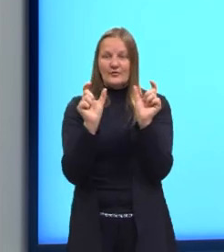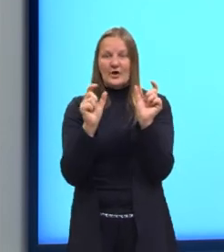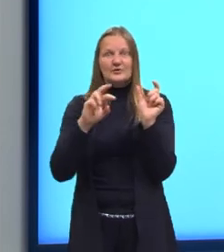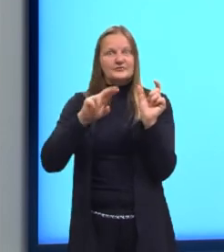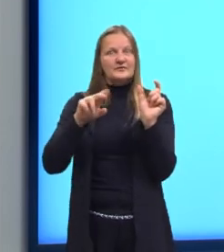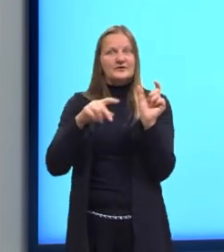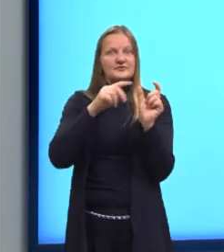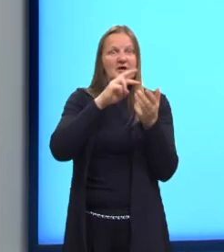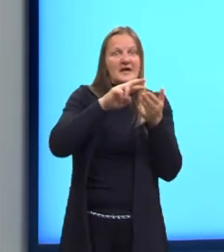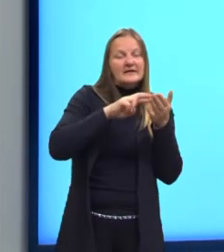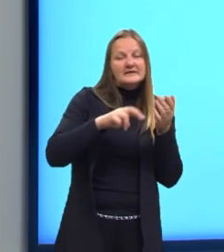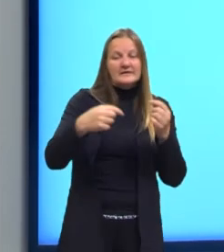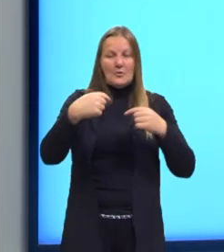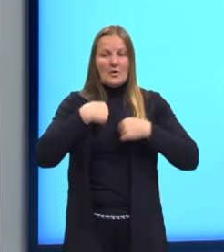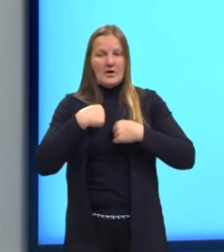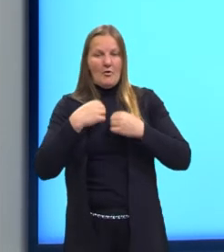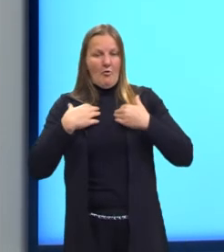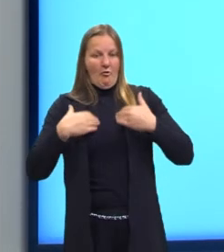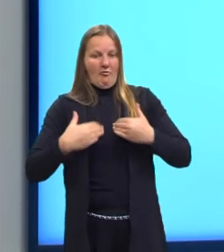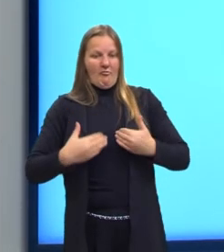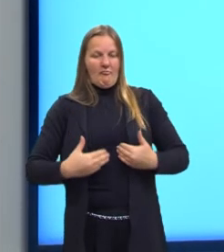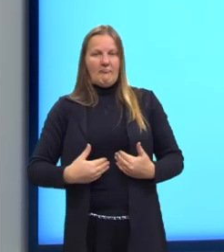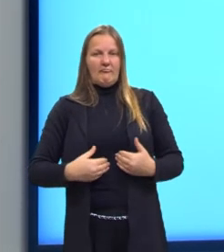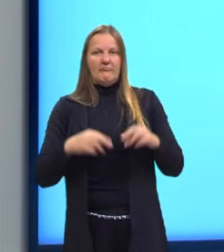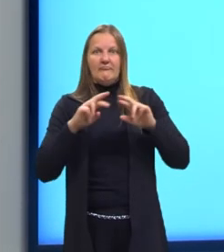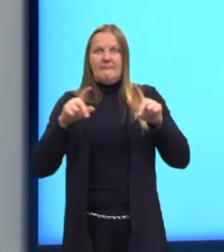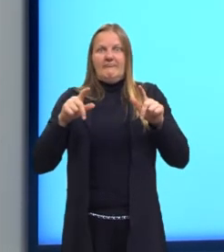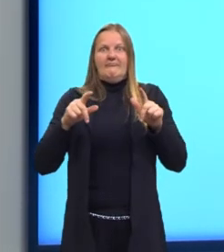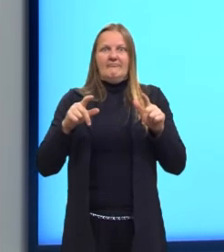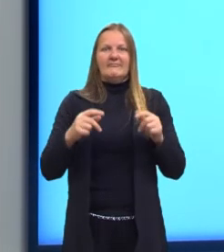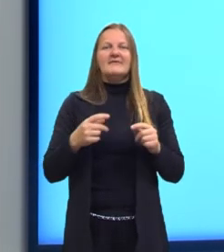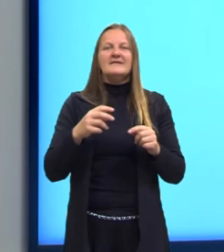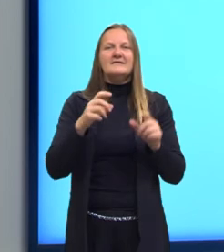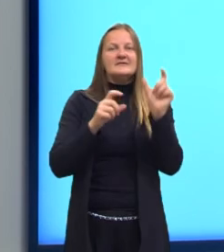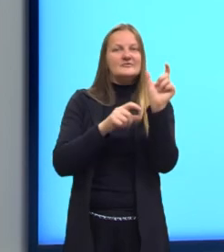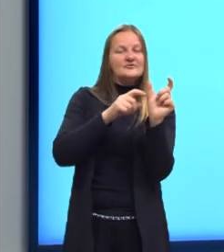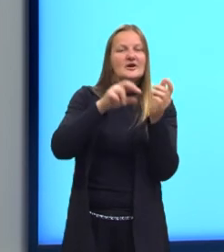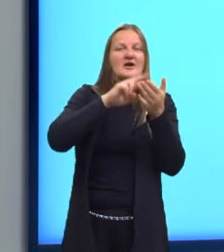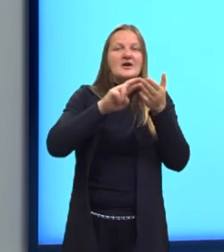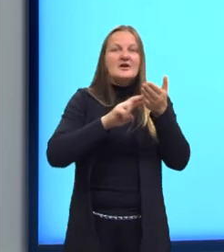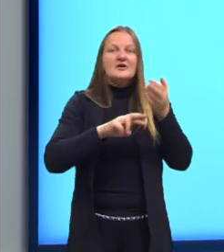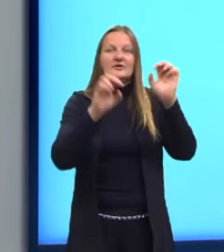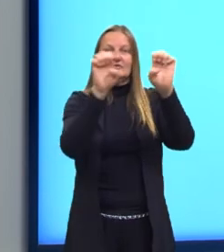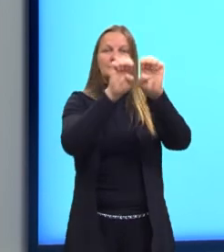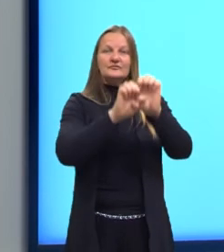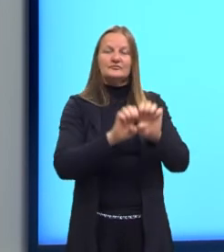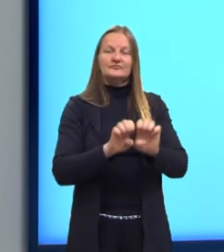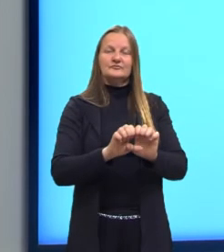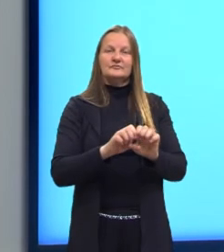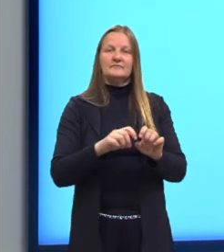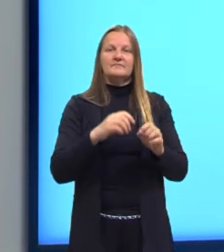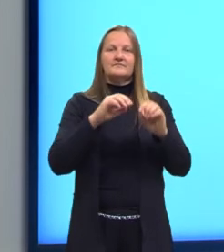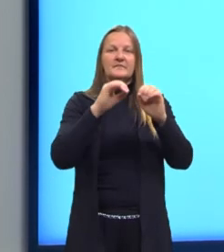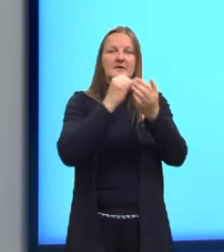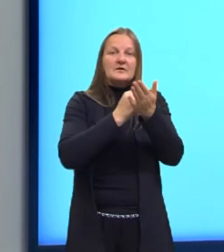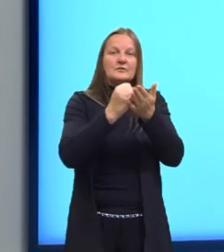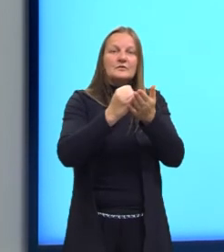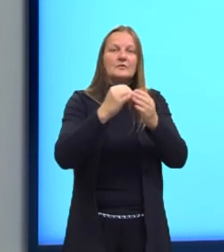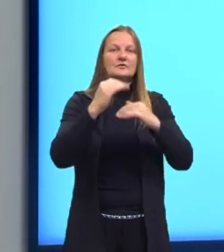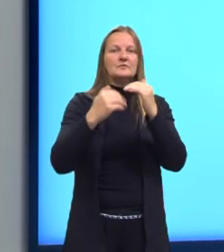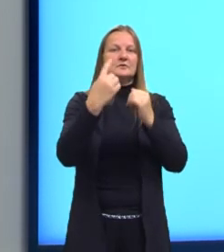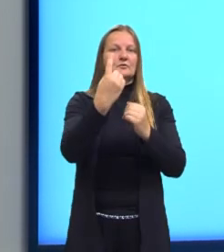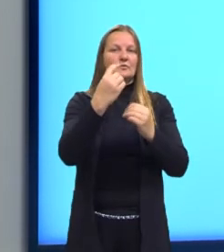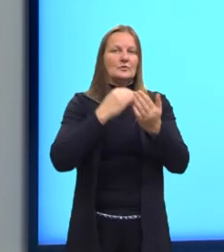somos diferentes porque o esqueleto da redação diz respeito a estrutura introdução desenvolvimento 1